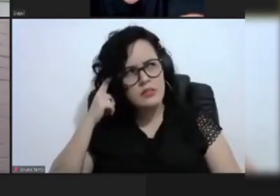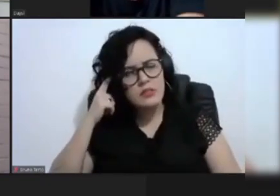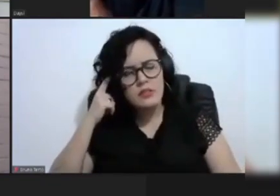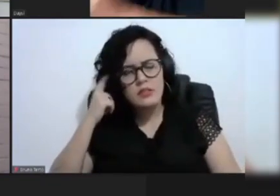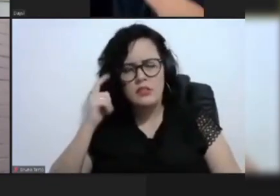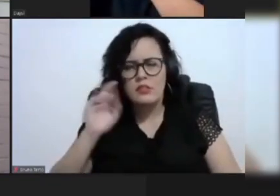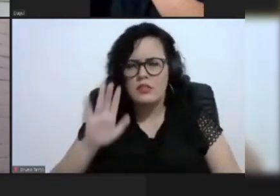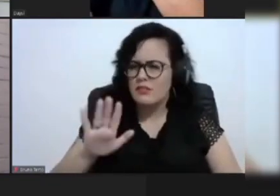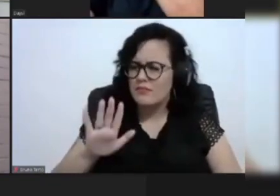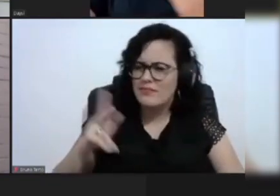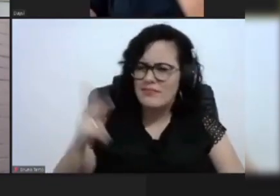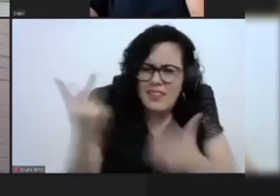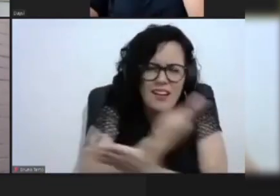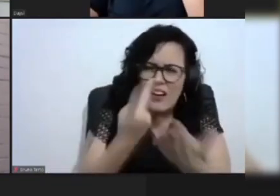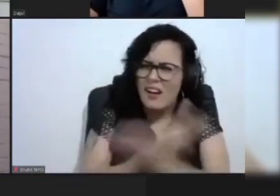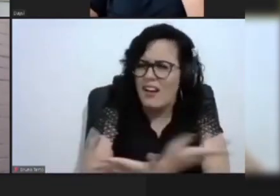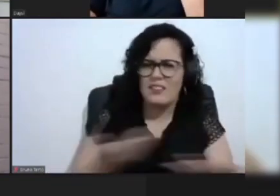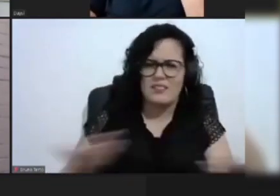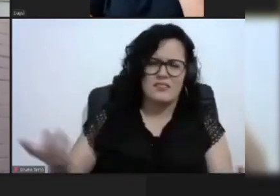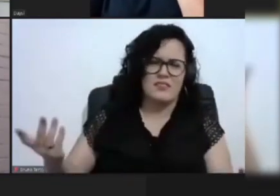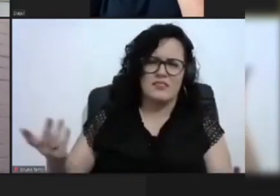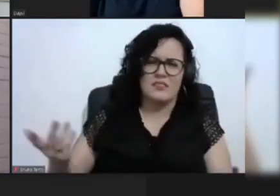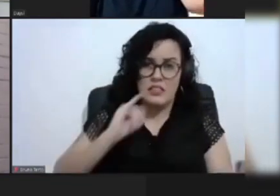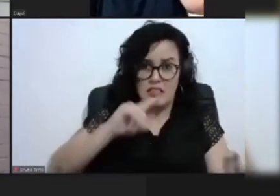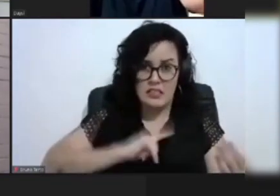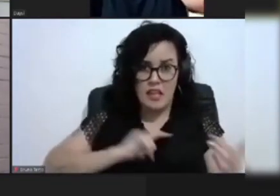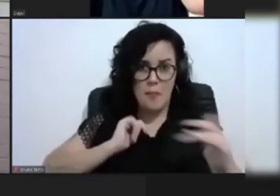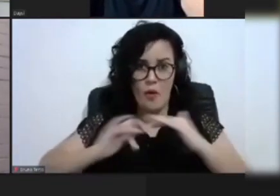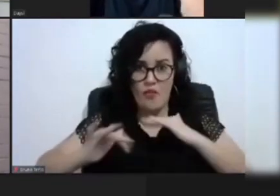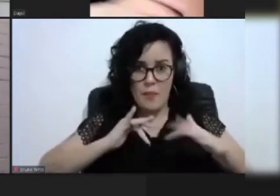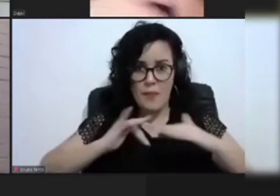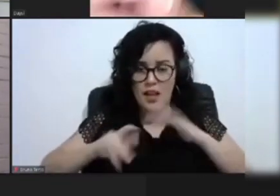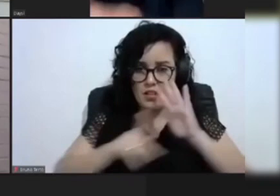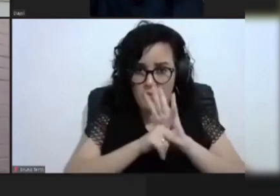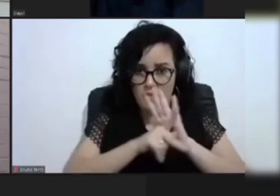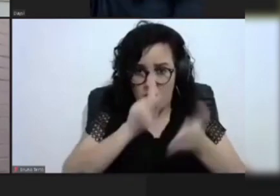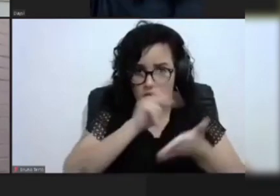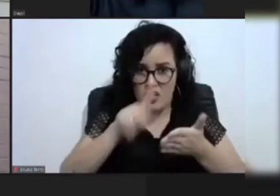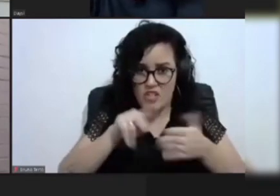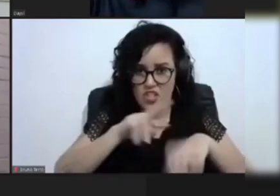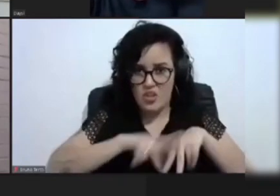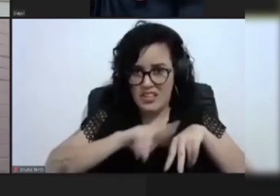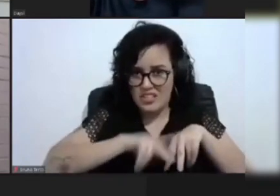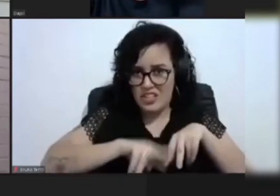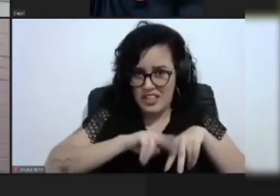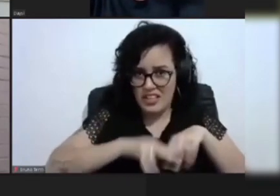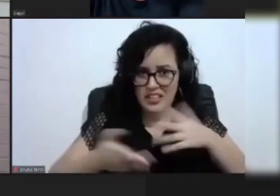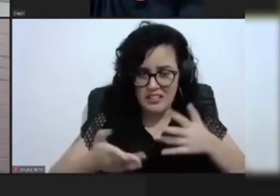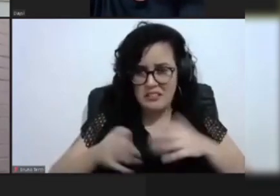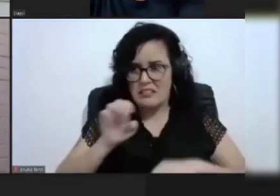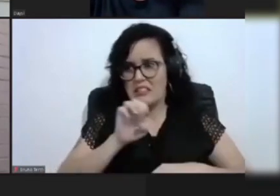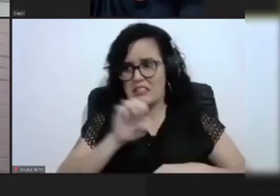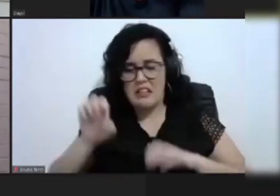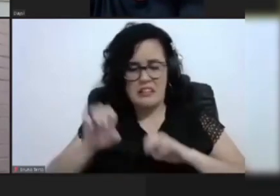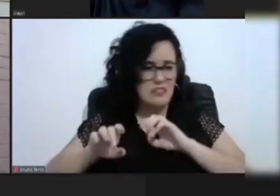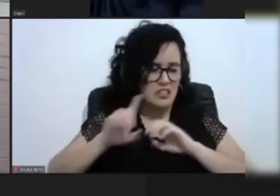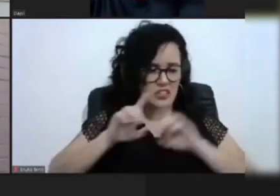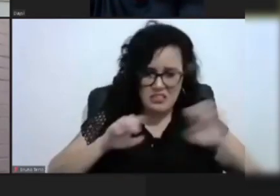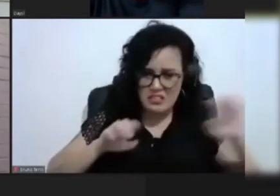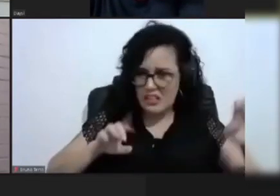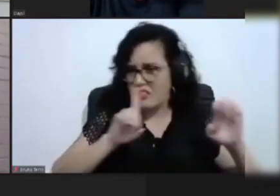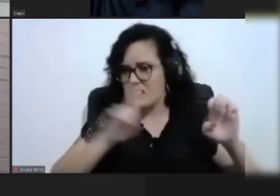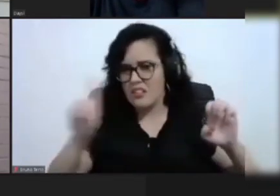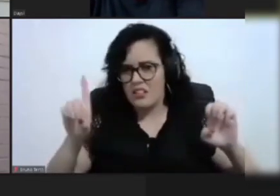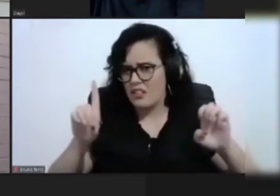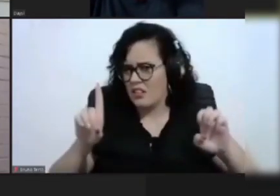que tá tudo errado, cara, porque se tivesse mesmo esse movimento dos professores aí, com essa questão de ideologia de esquerda, a gente não tava nessa